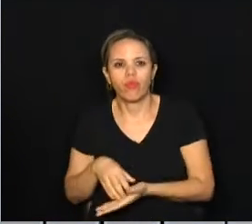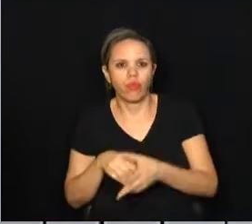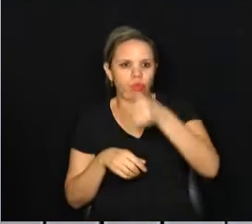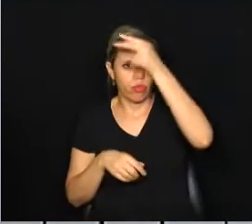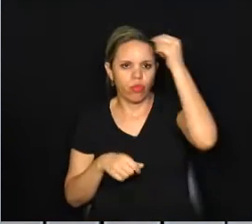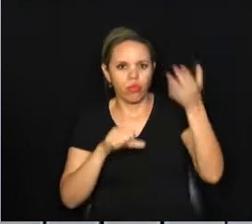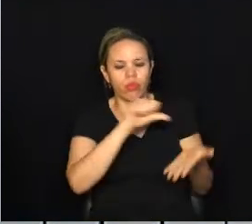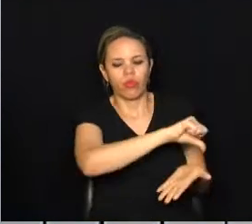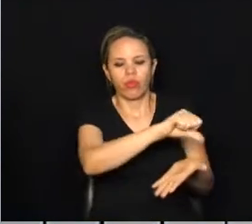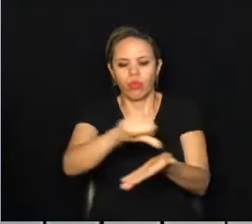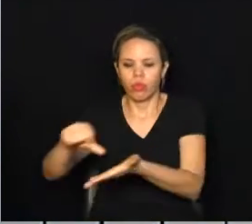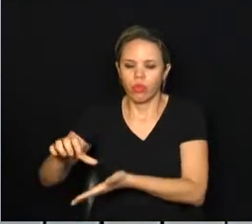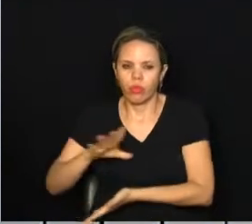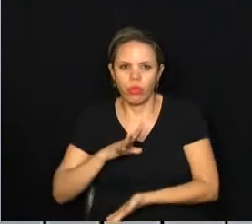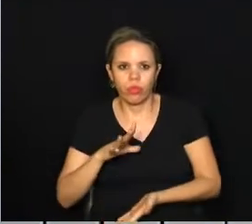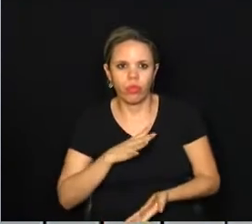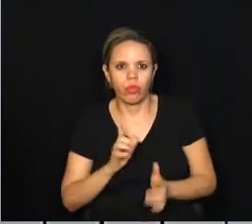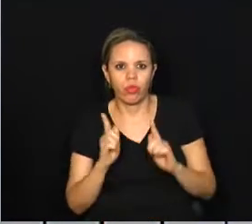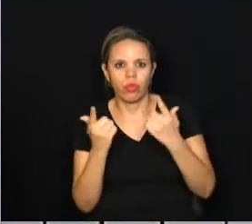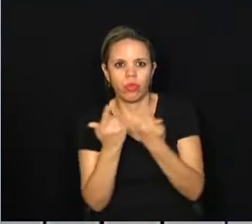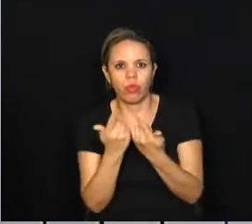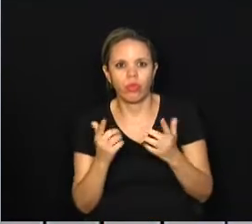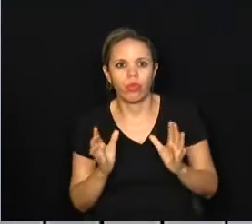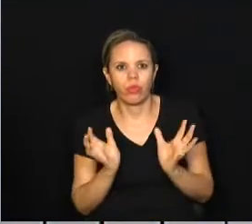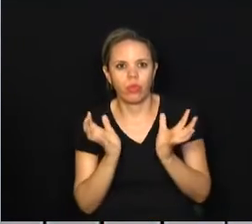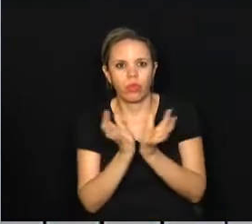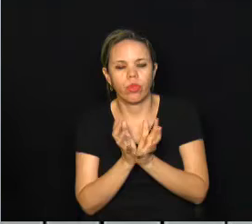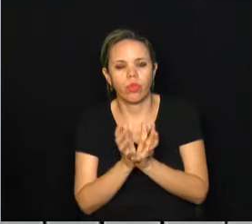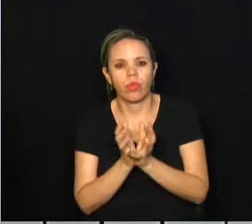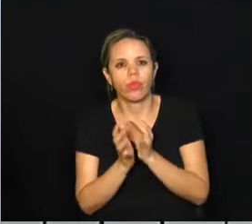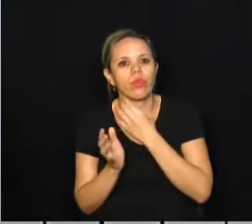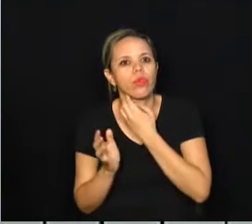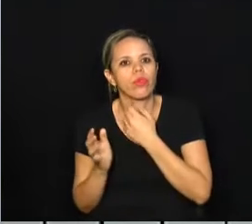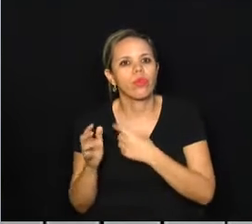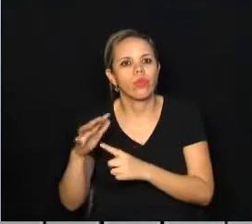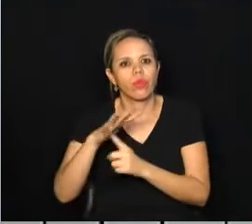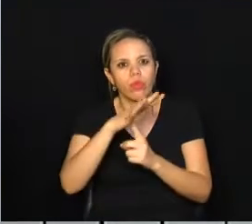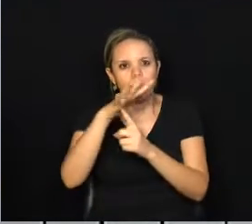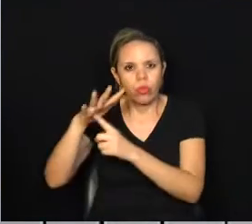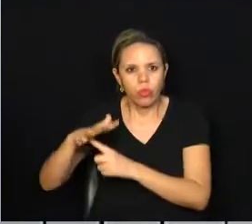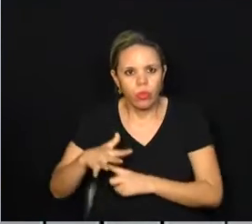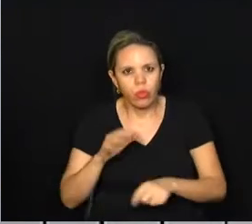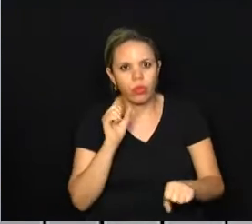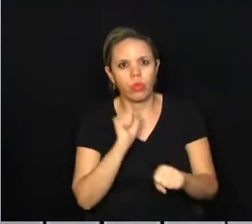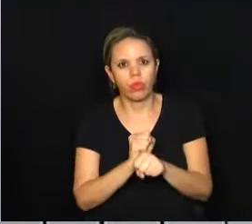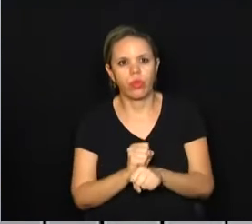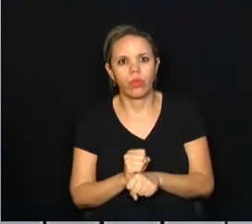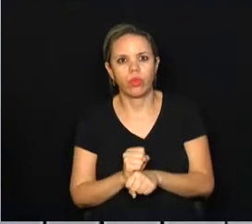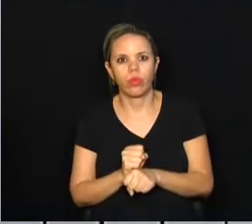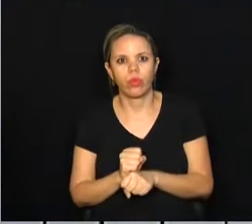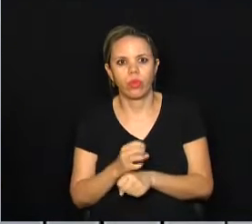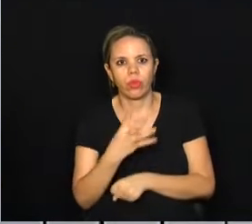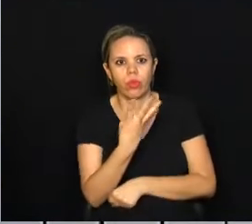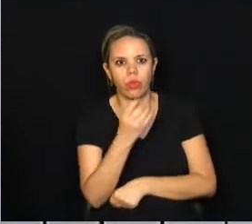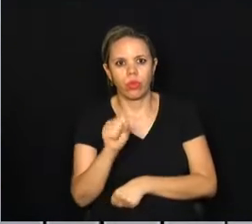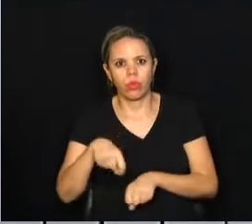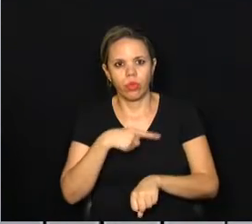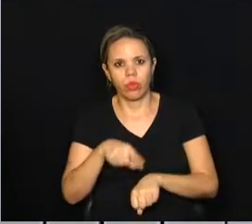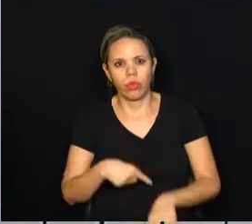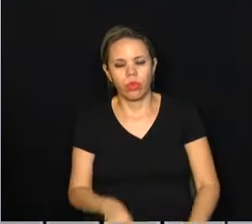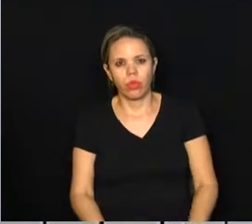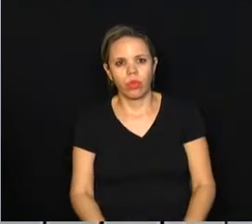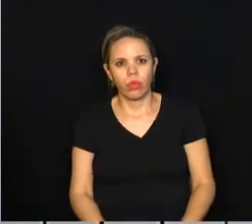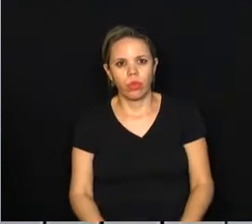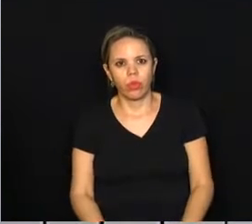da região e ao grupamento Águia da PM, a suspensão por 48 horas